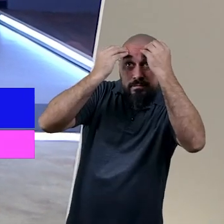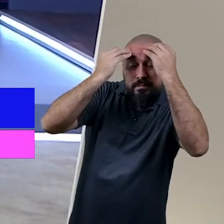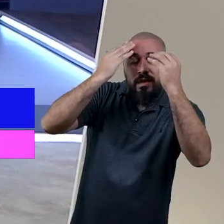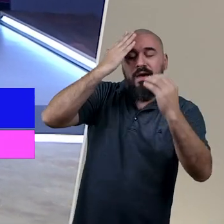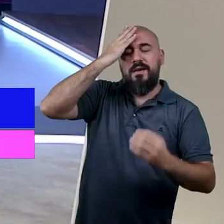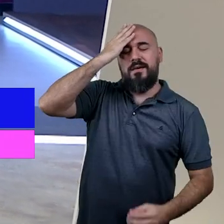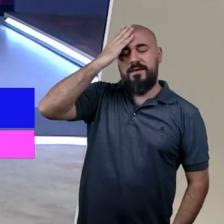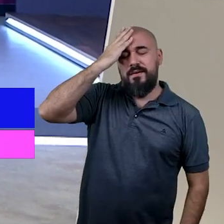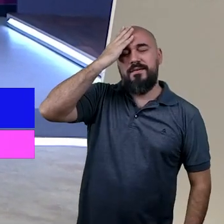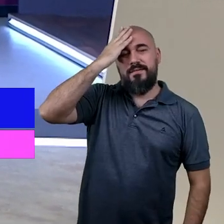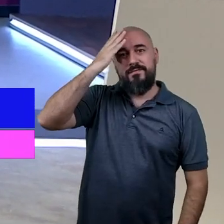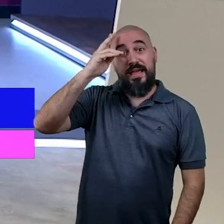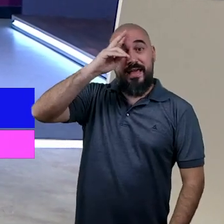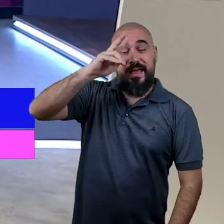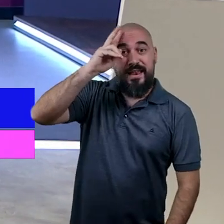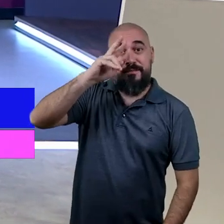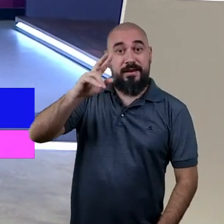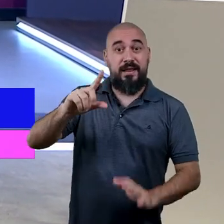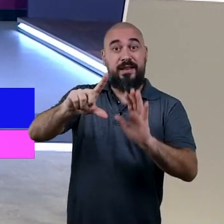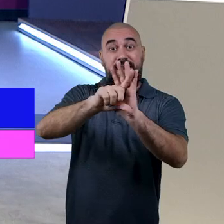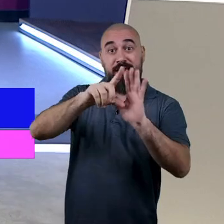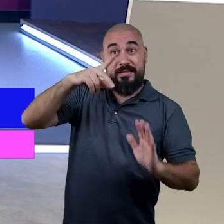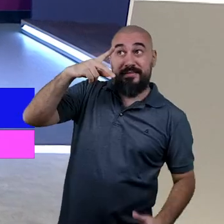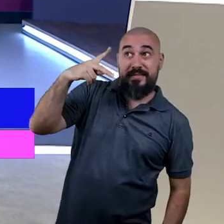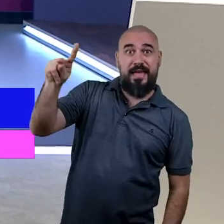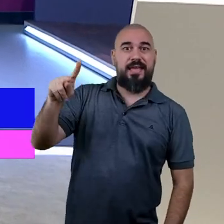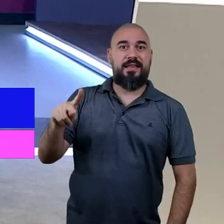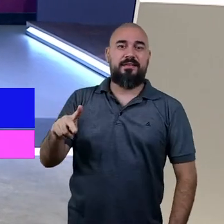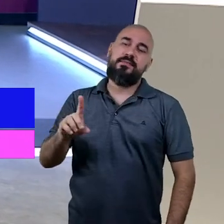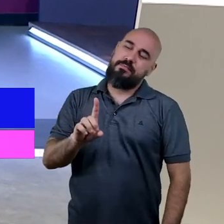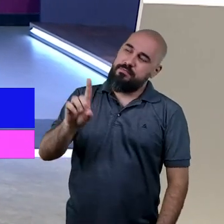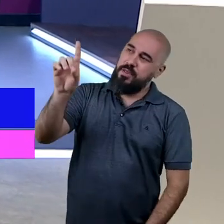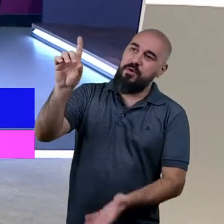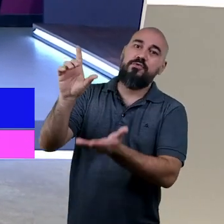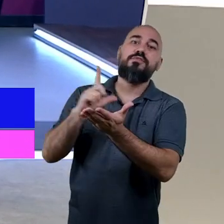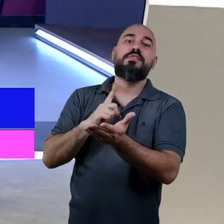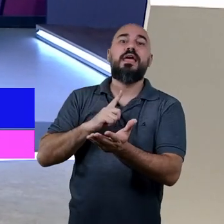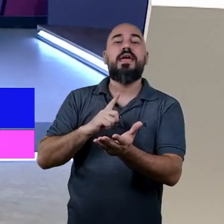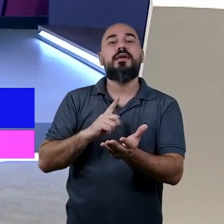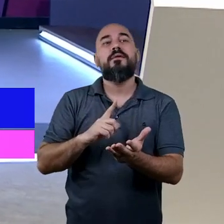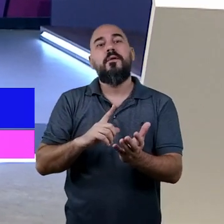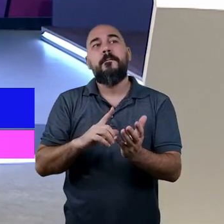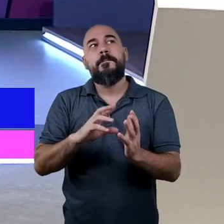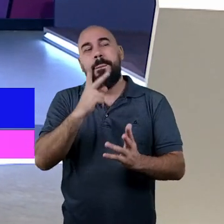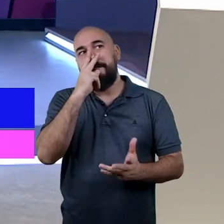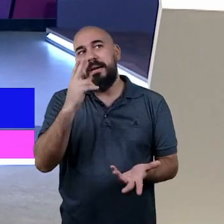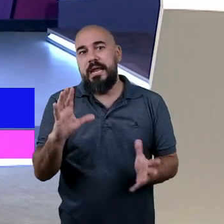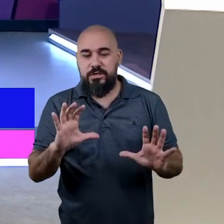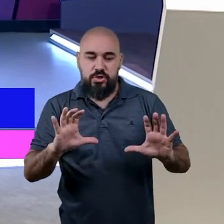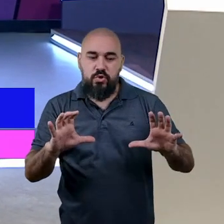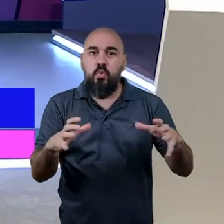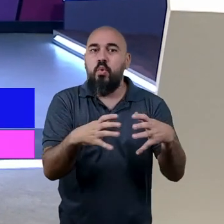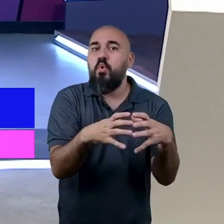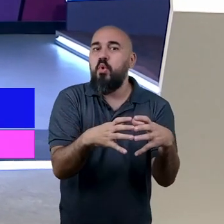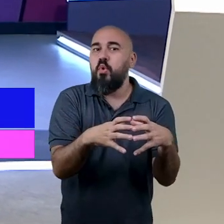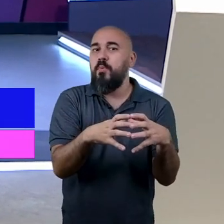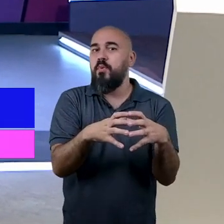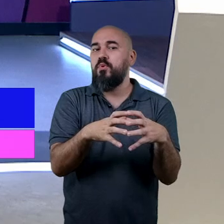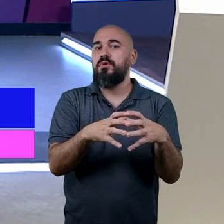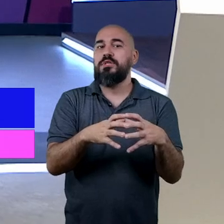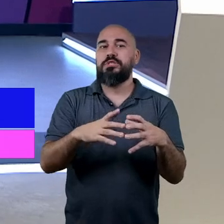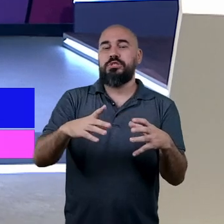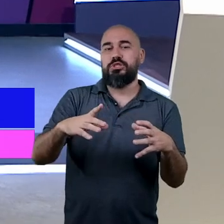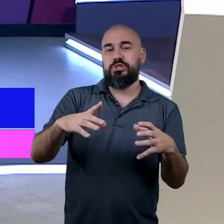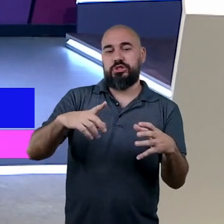ordenanças, Deus tem o seu pacote de manual de vida para mim e para você. E como parte